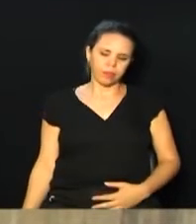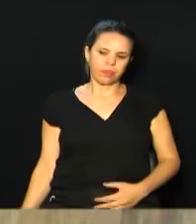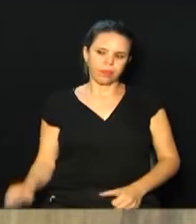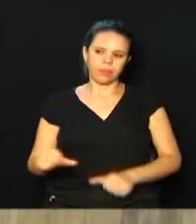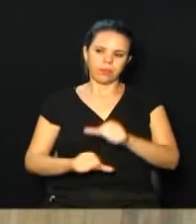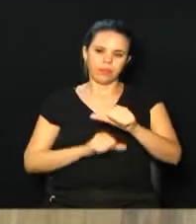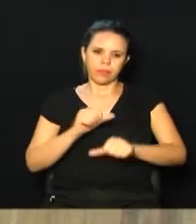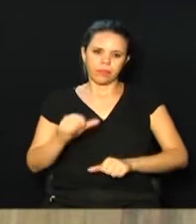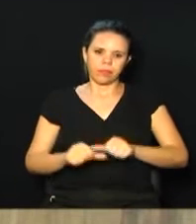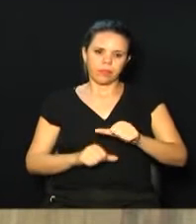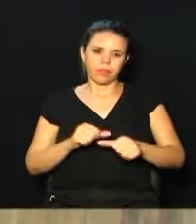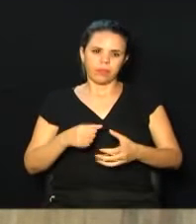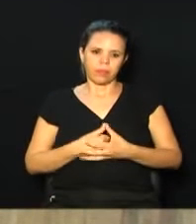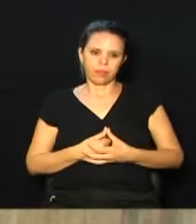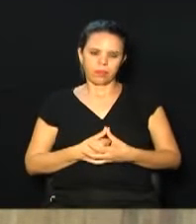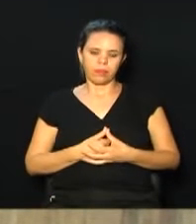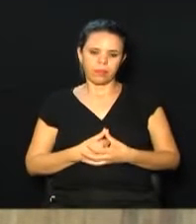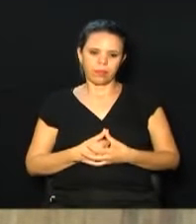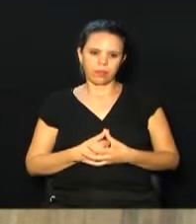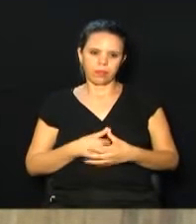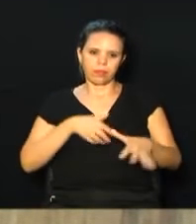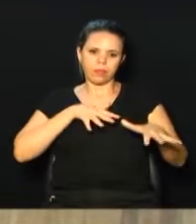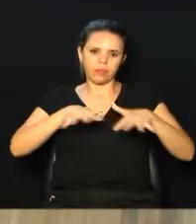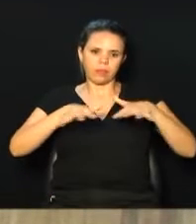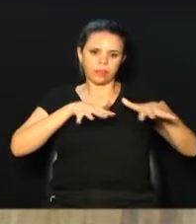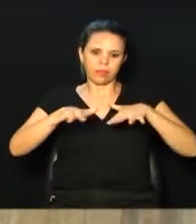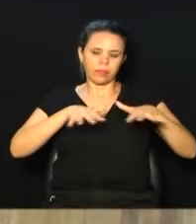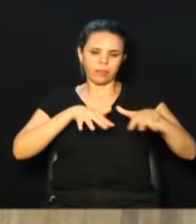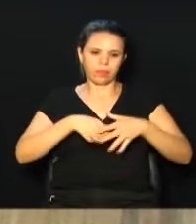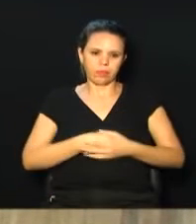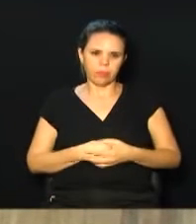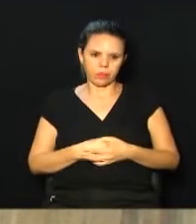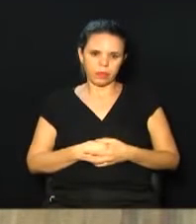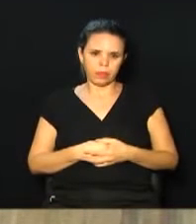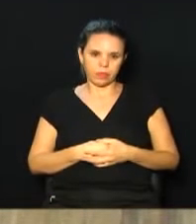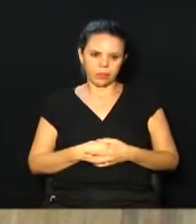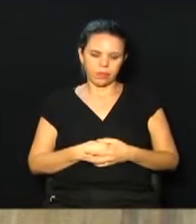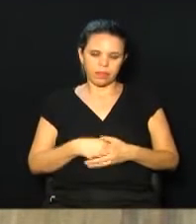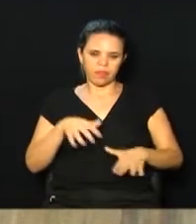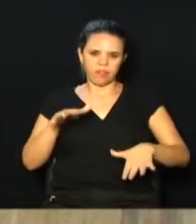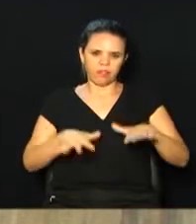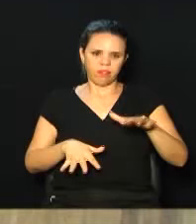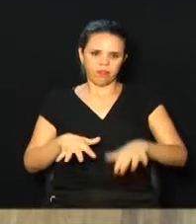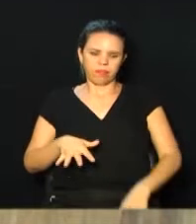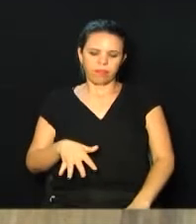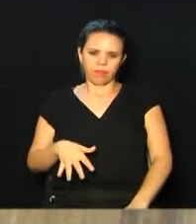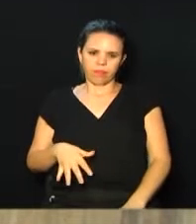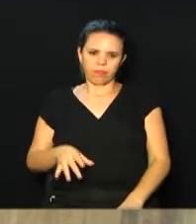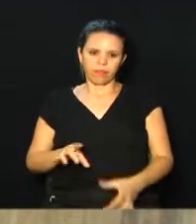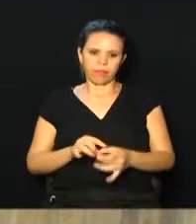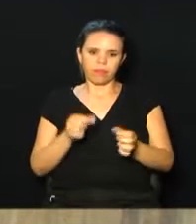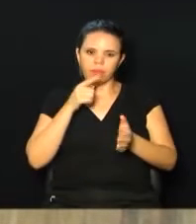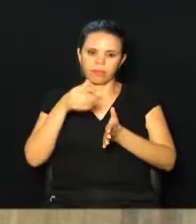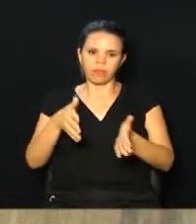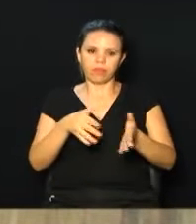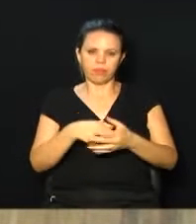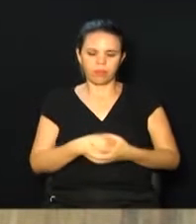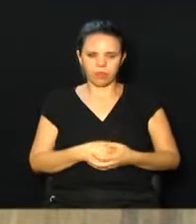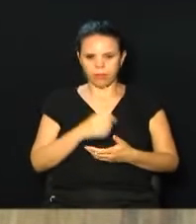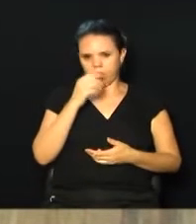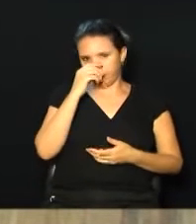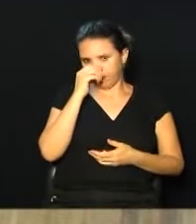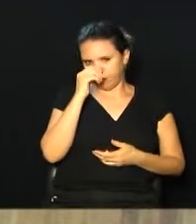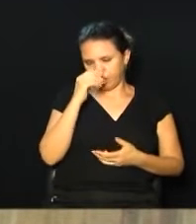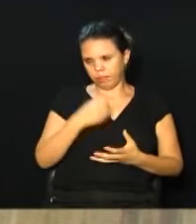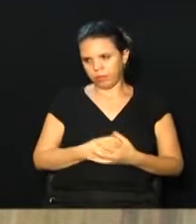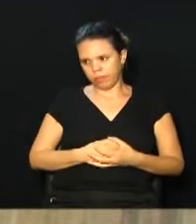mudança, essa, digamos que, movimentação do solo, muitas vezes para permitir o escoamento da água. É isso, secretário?